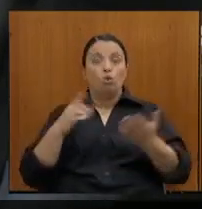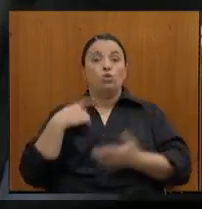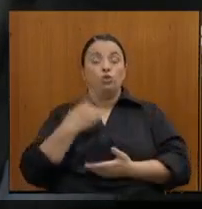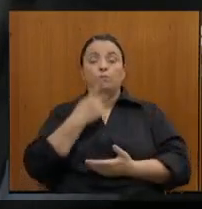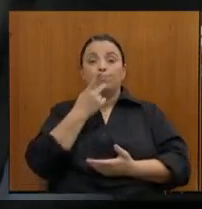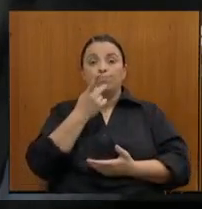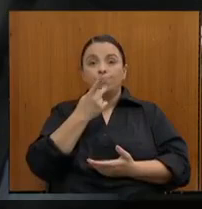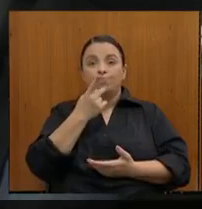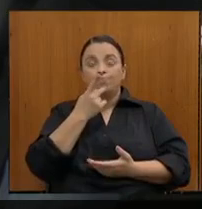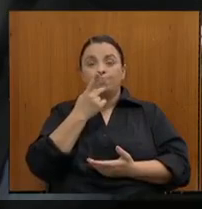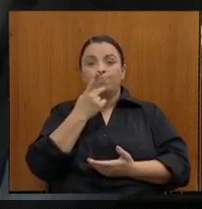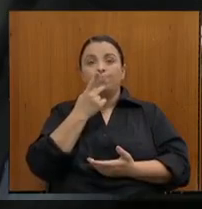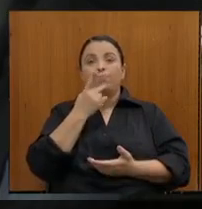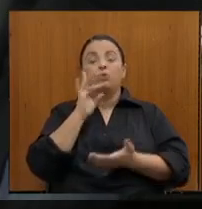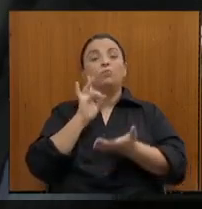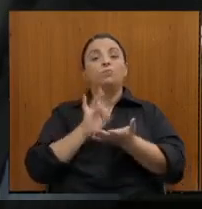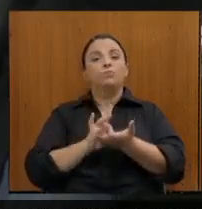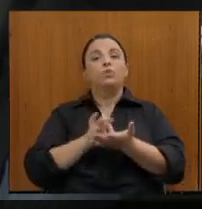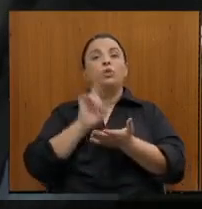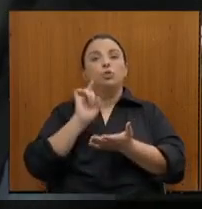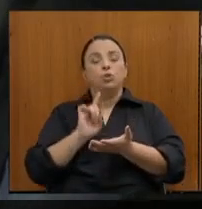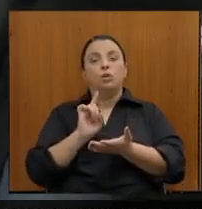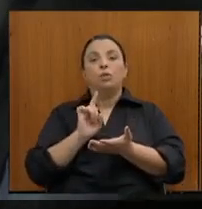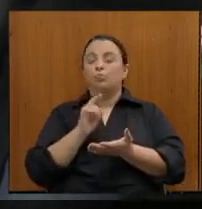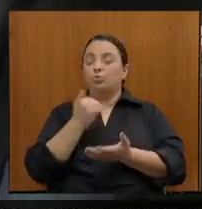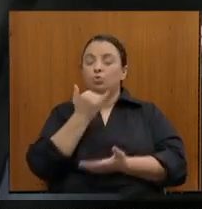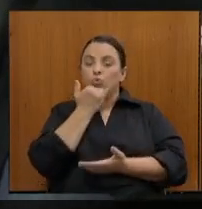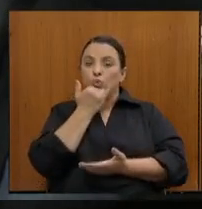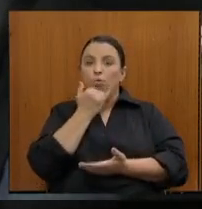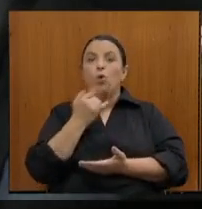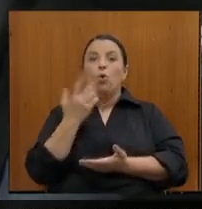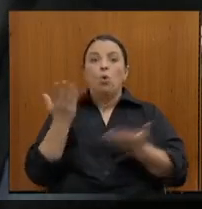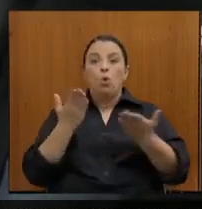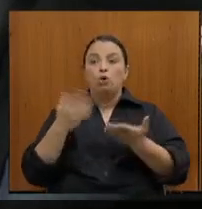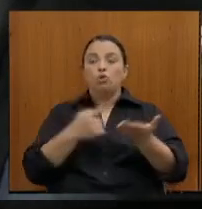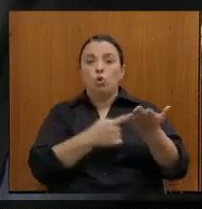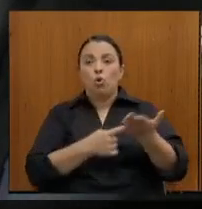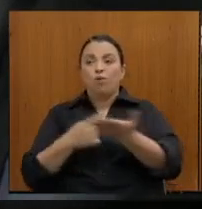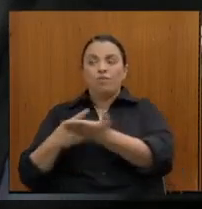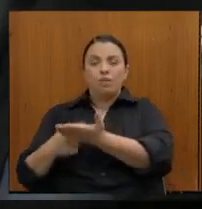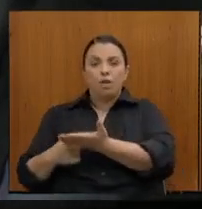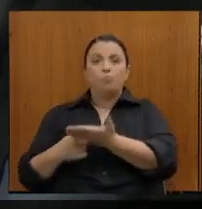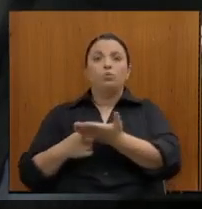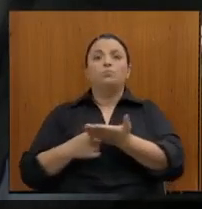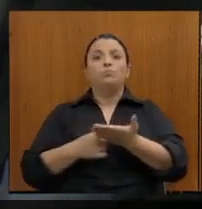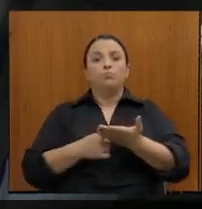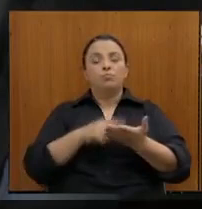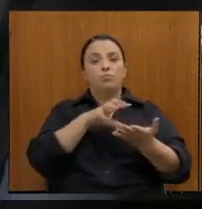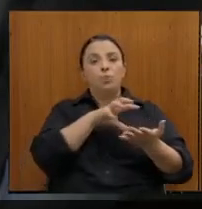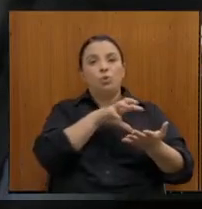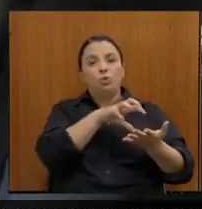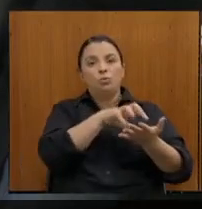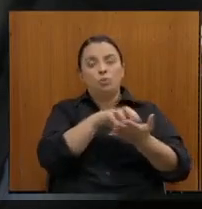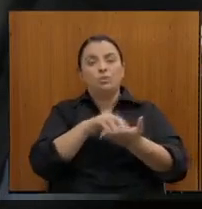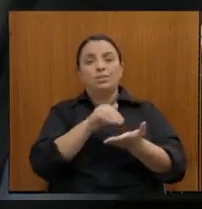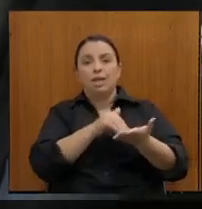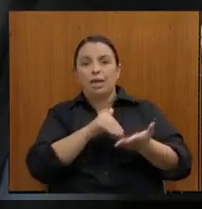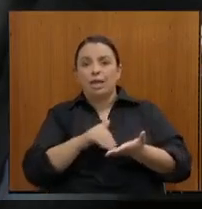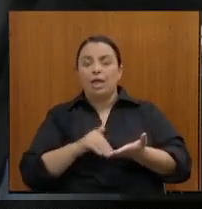definitivo os poderes públicos para atuarem como parceiros facilitadores